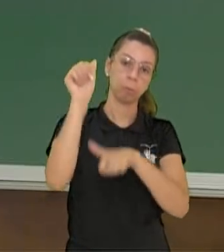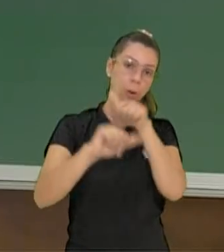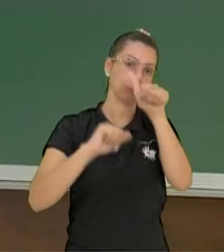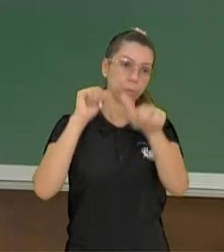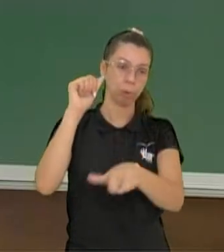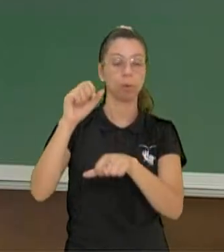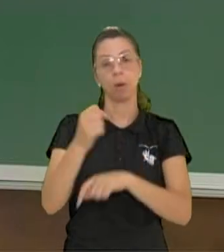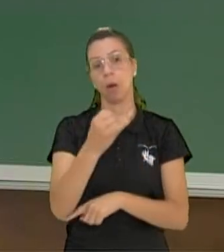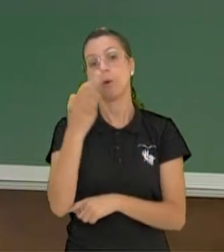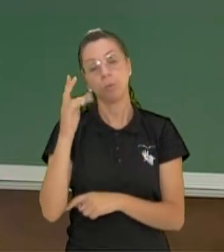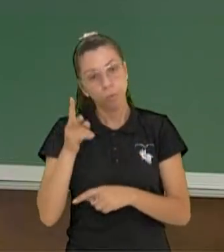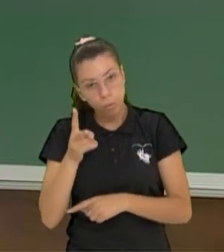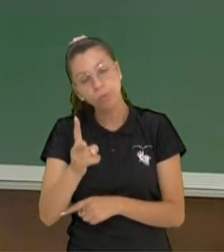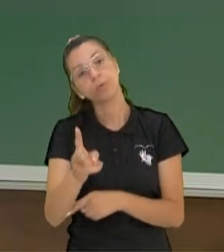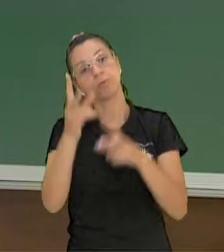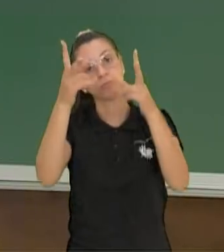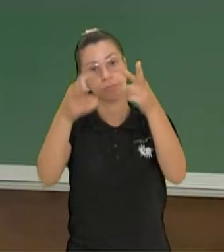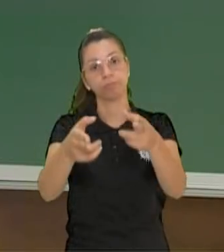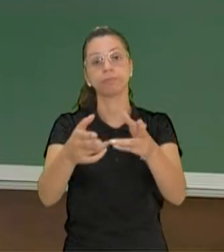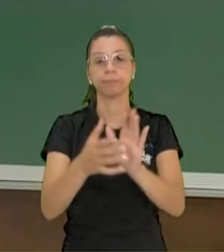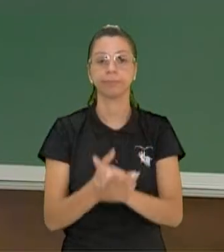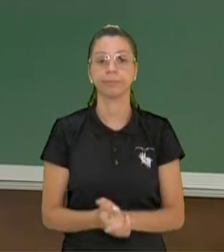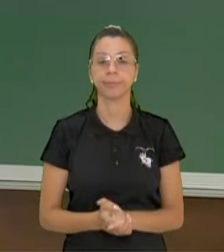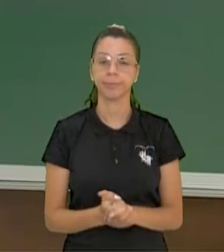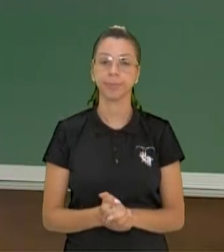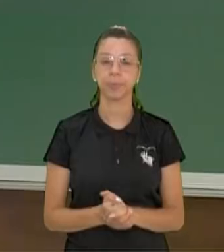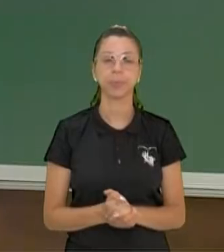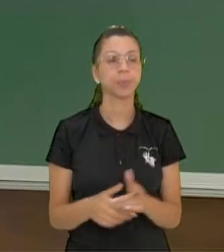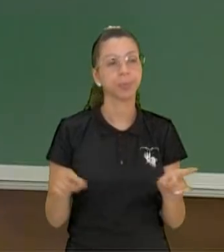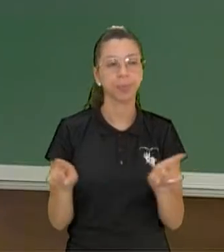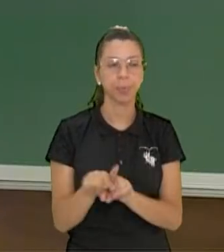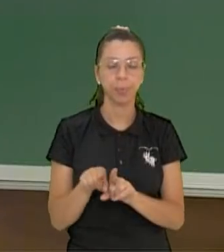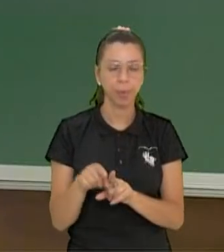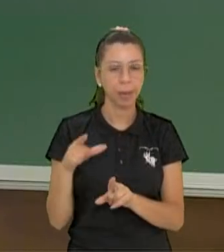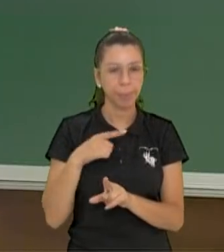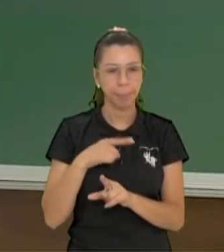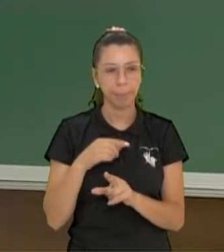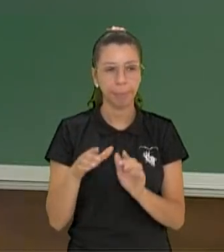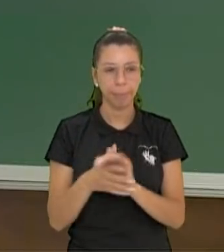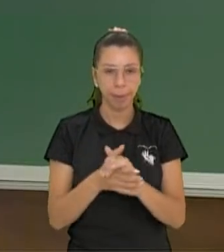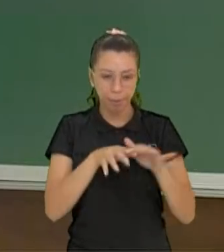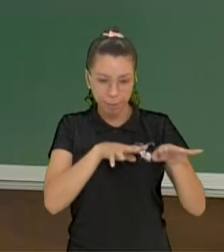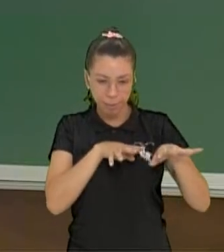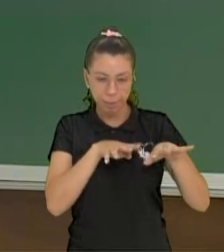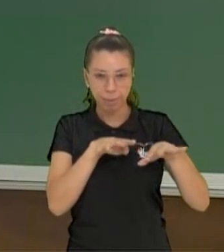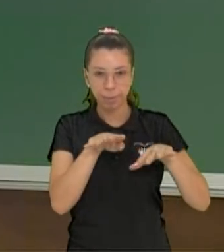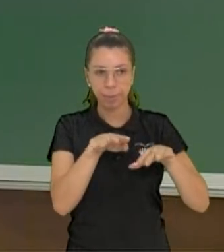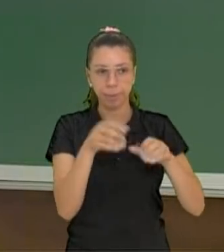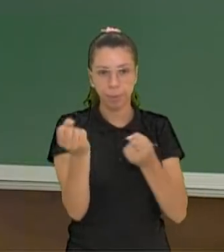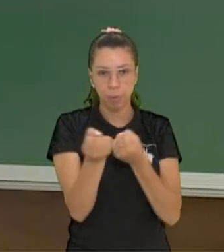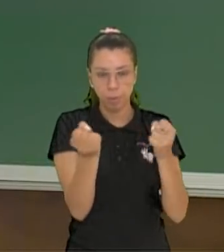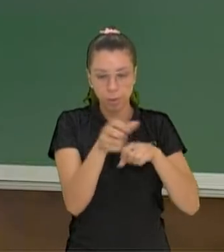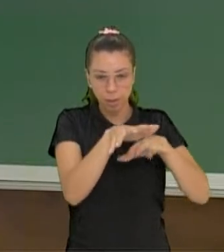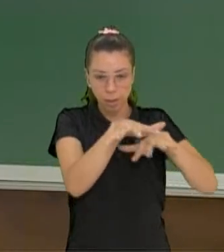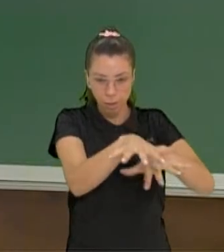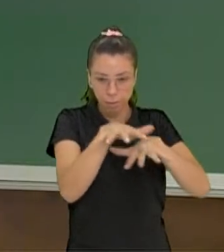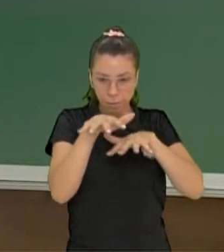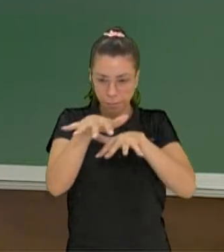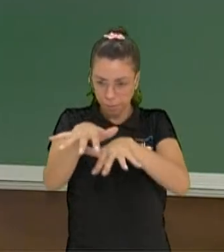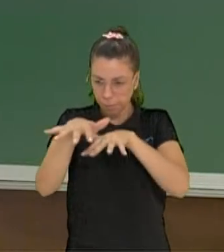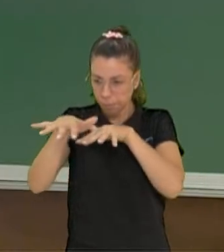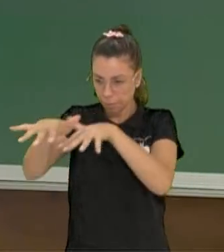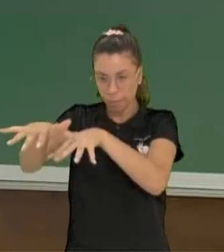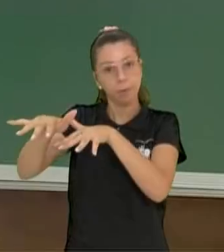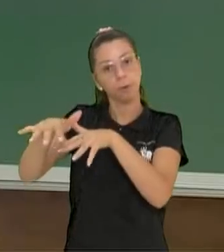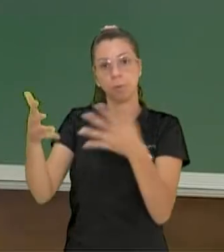modificados, mas alguns permanecem. Você observa até a forma que estão os carros estacionados,